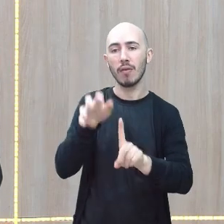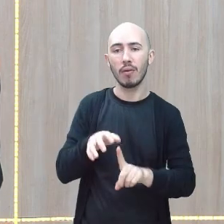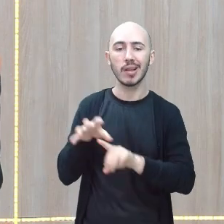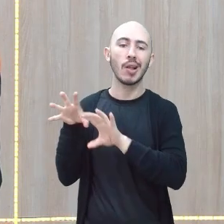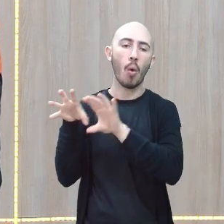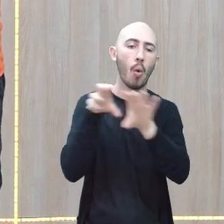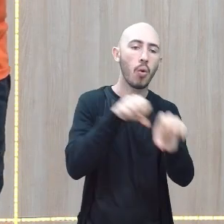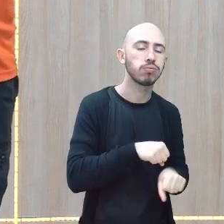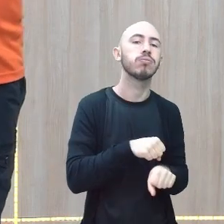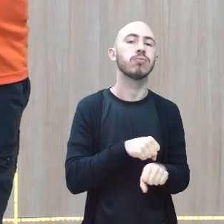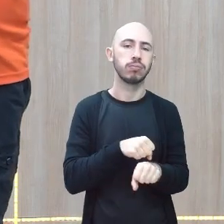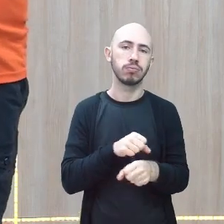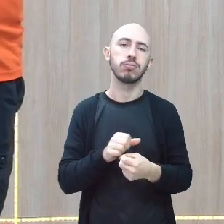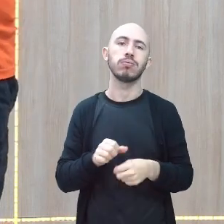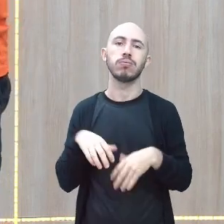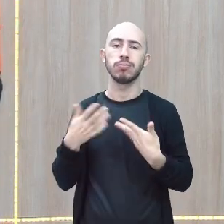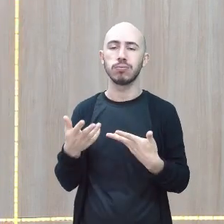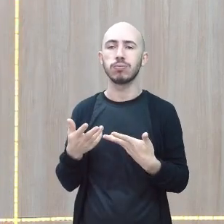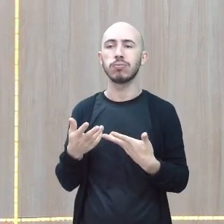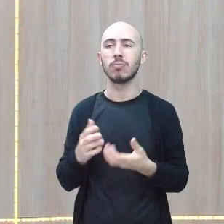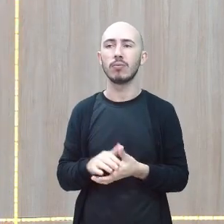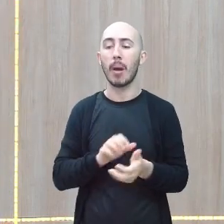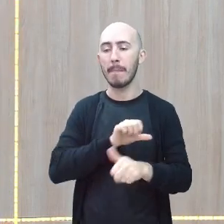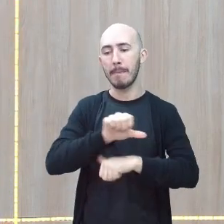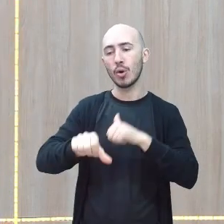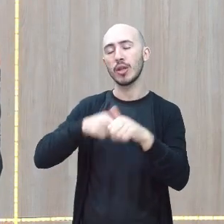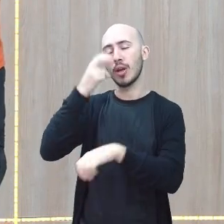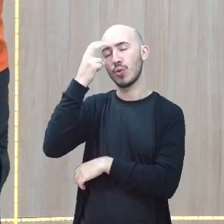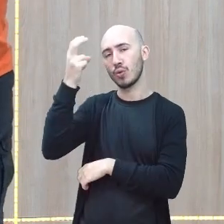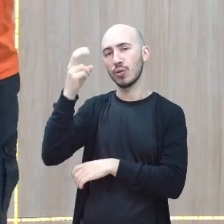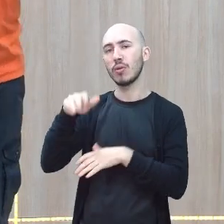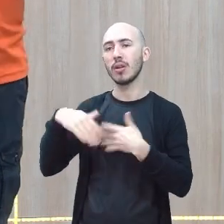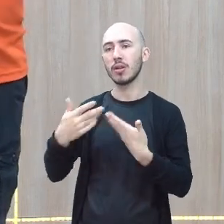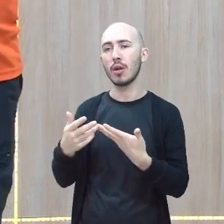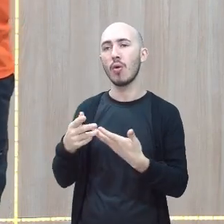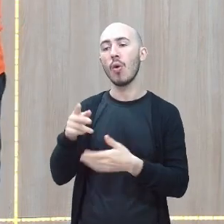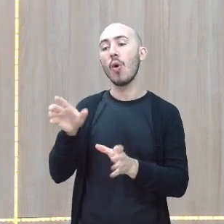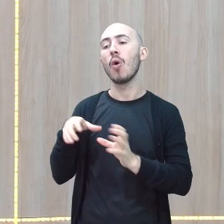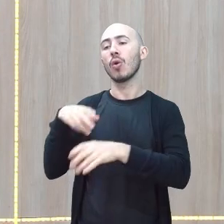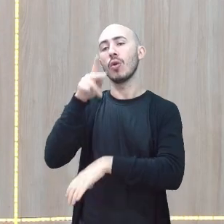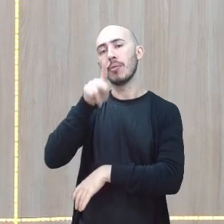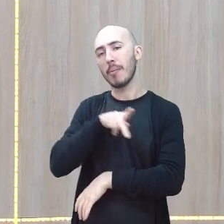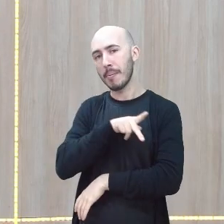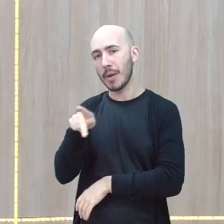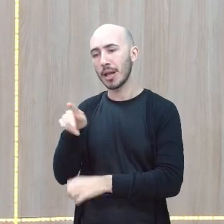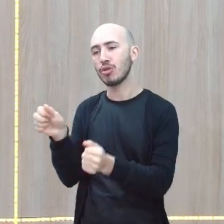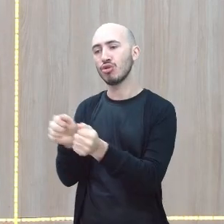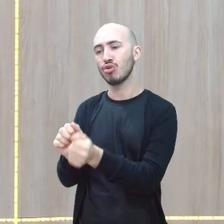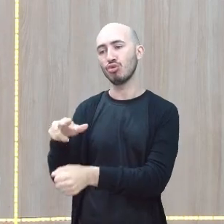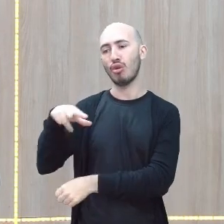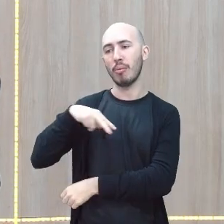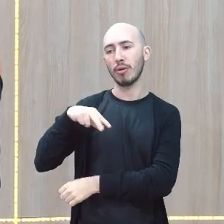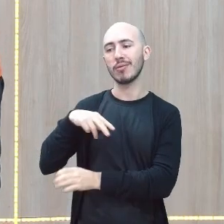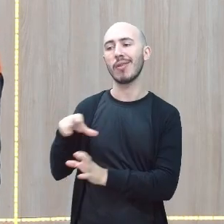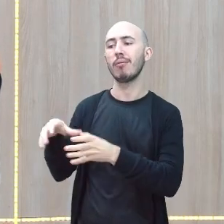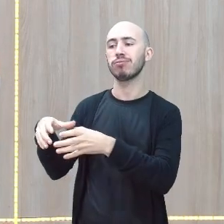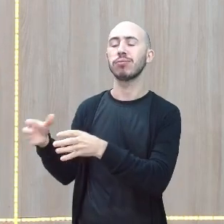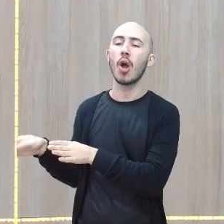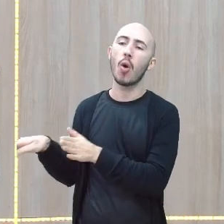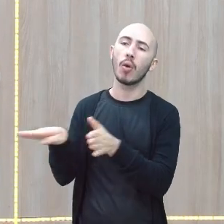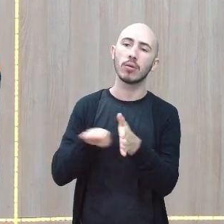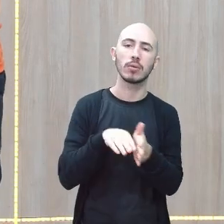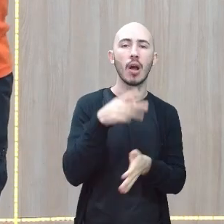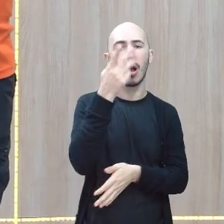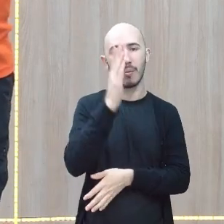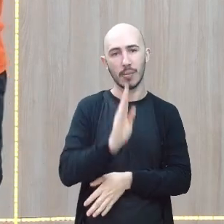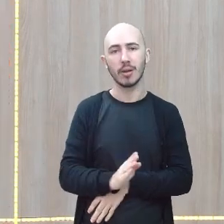do colonizador. Então, quando os jesuítas vêm com os portugueses, eles vão fazer um trabalho, né, de aldeamento, né, de missões,